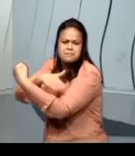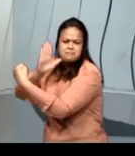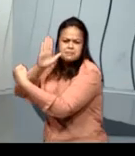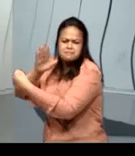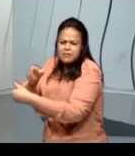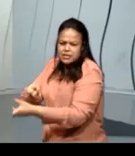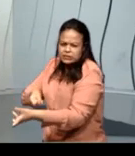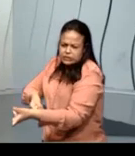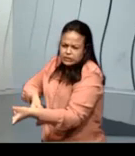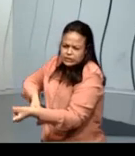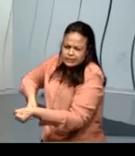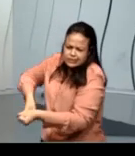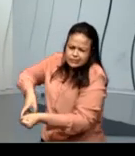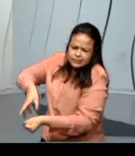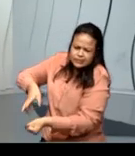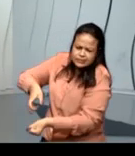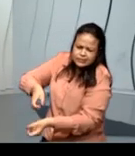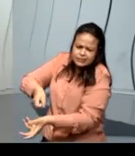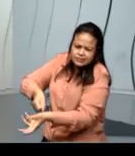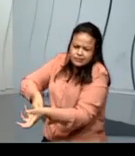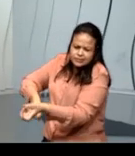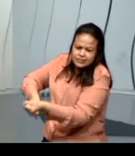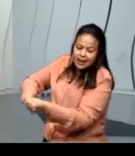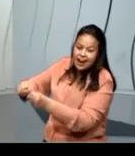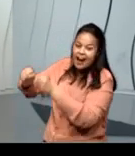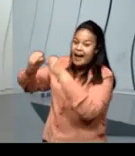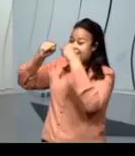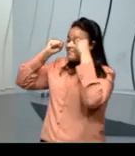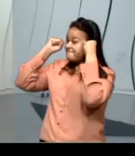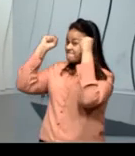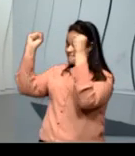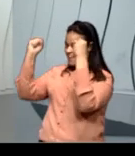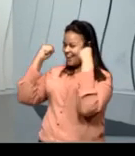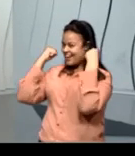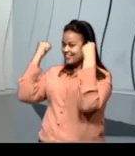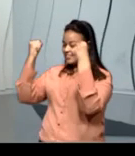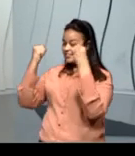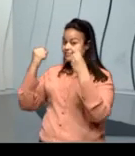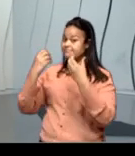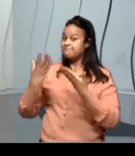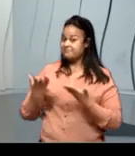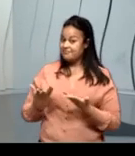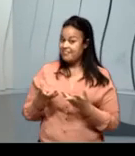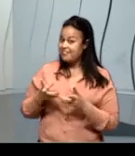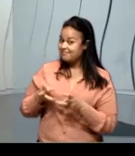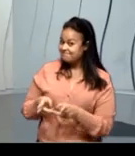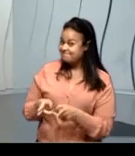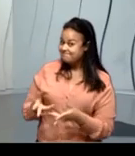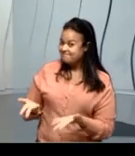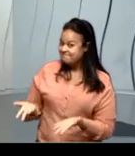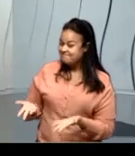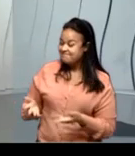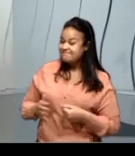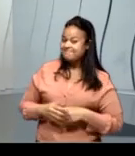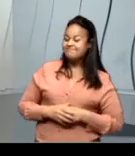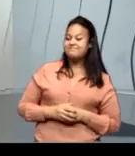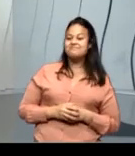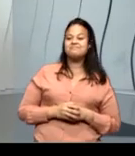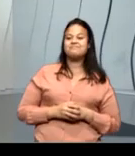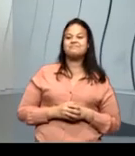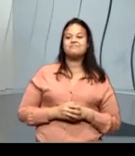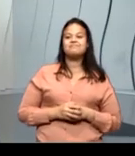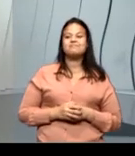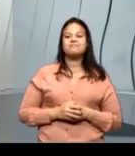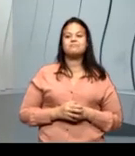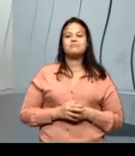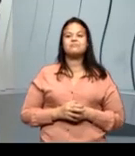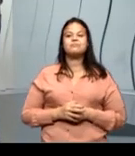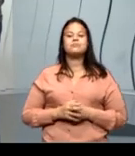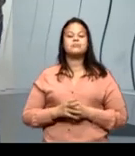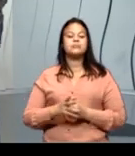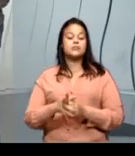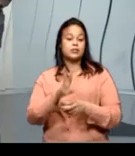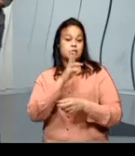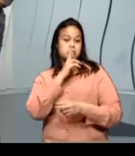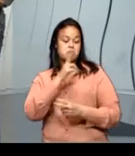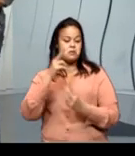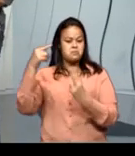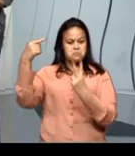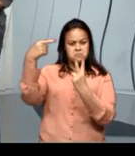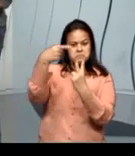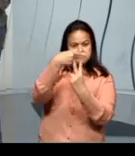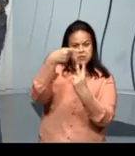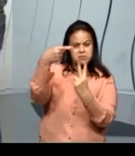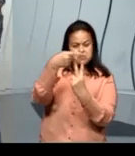lado mais forte vence a brincadeira. Não é assim que se faz? Então, A resultante de vetores, ela